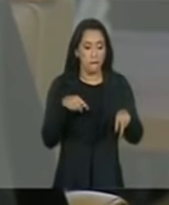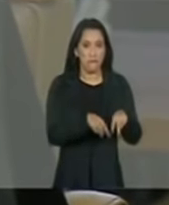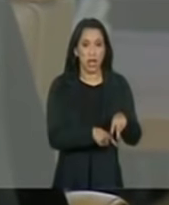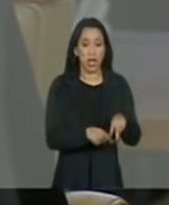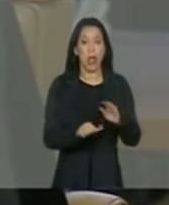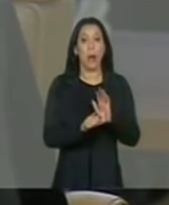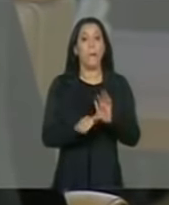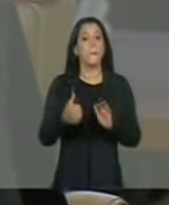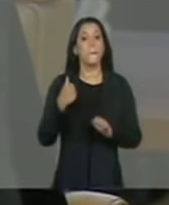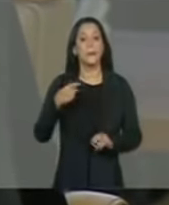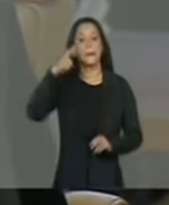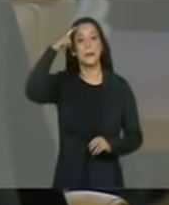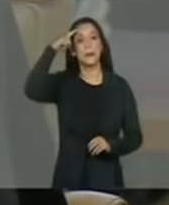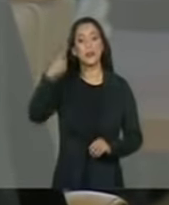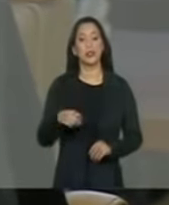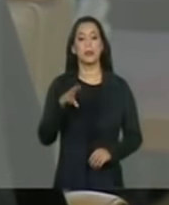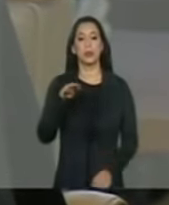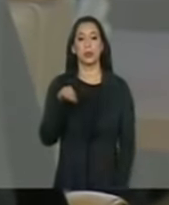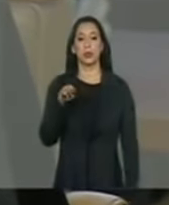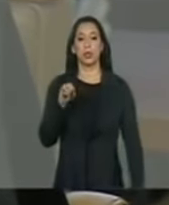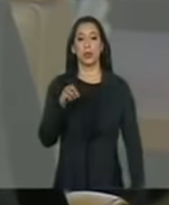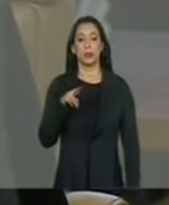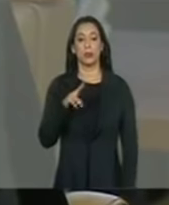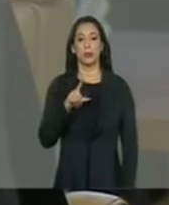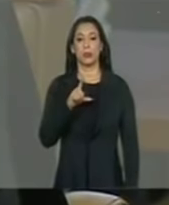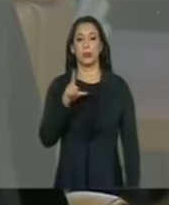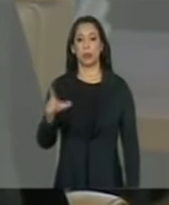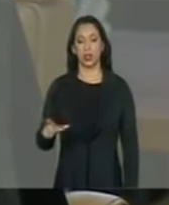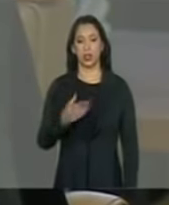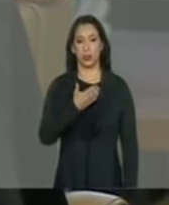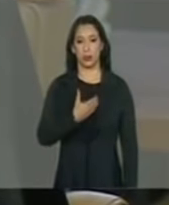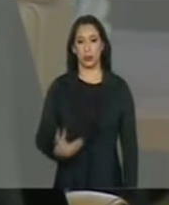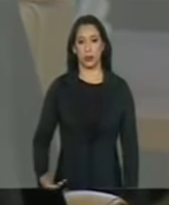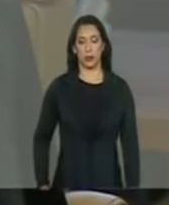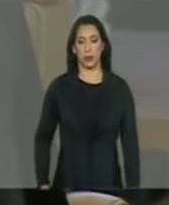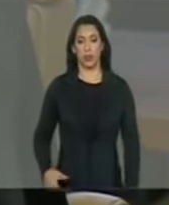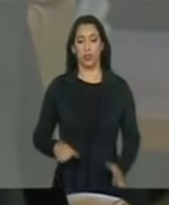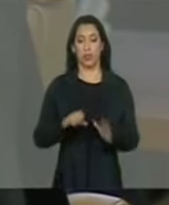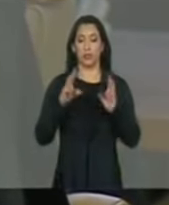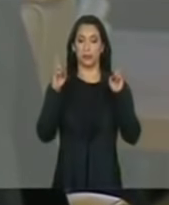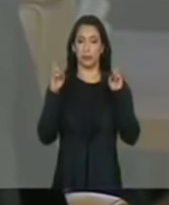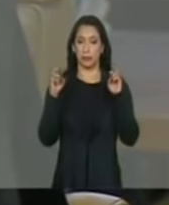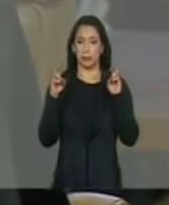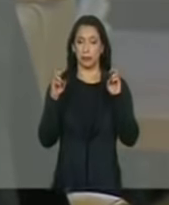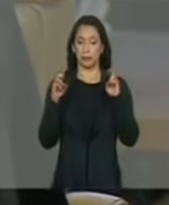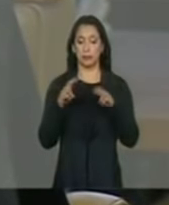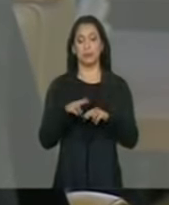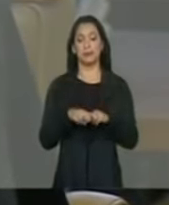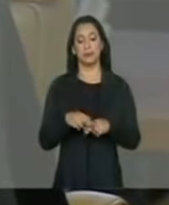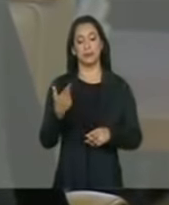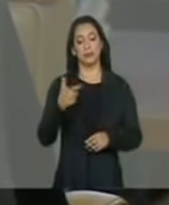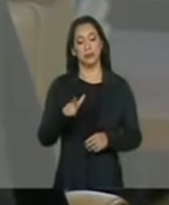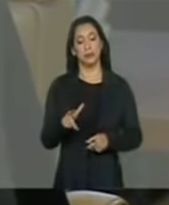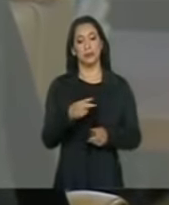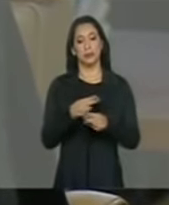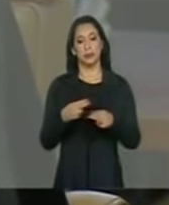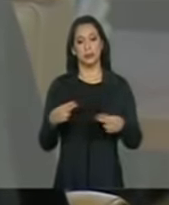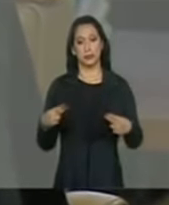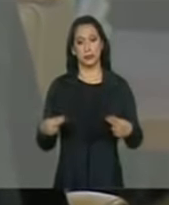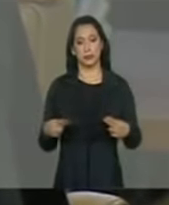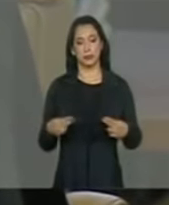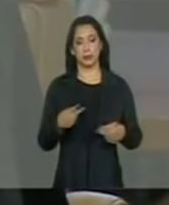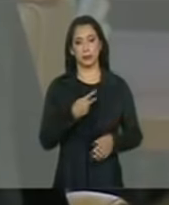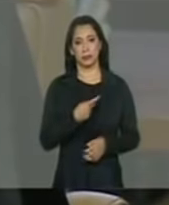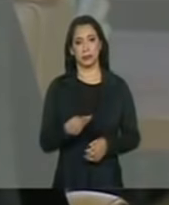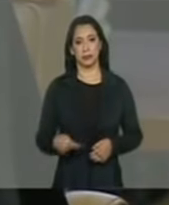da moral pública fecham-se as aspas é por essa e por outras razões mães senhor presidente que